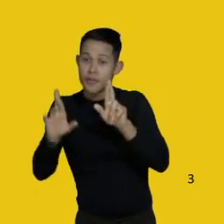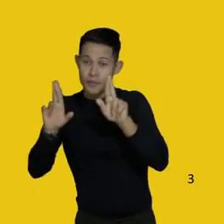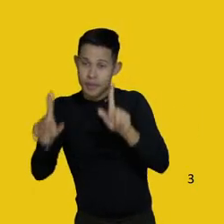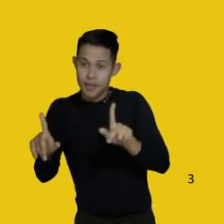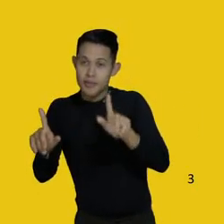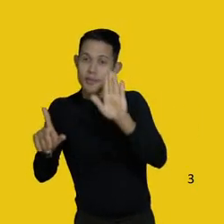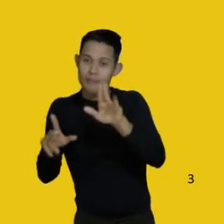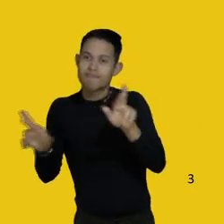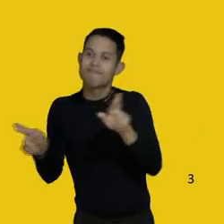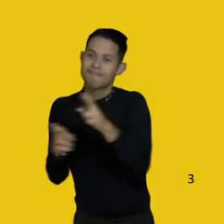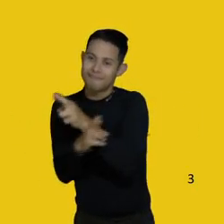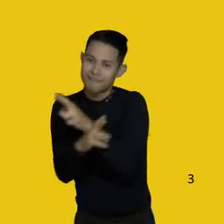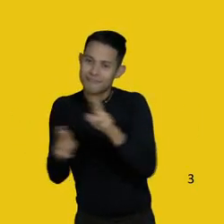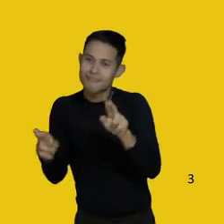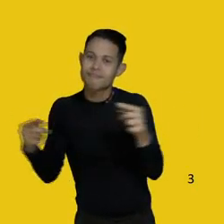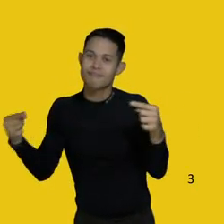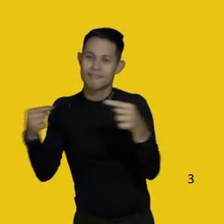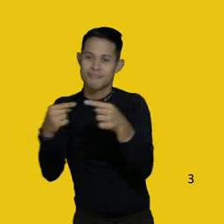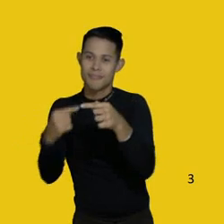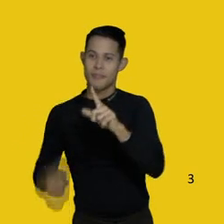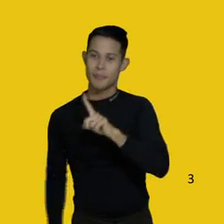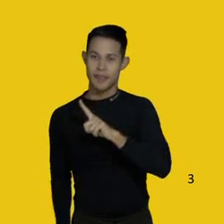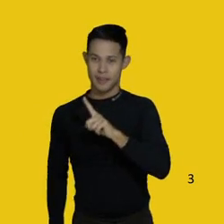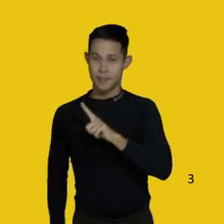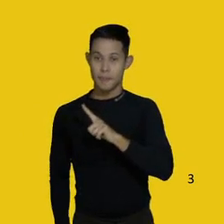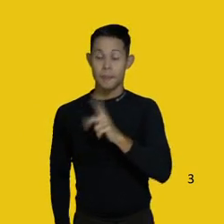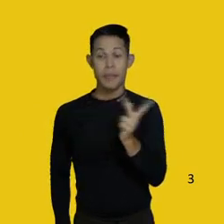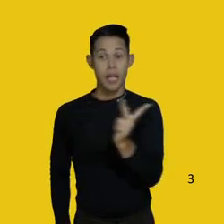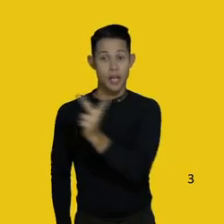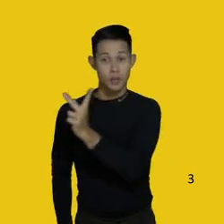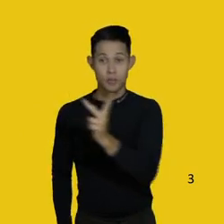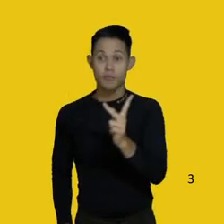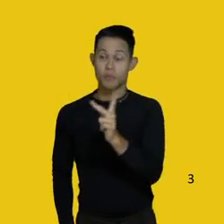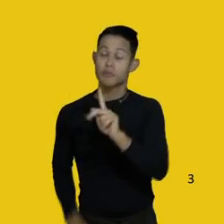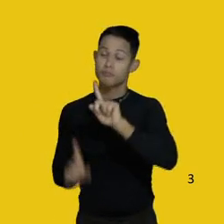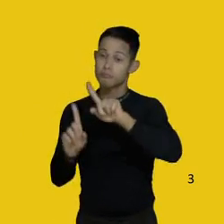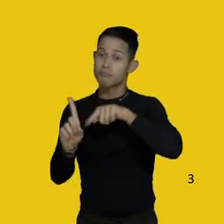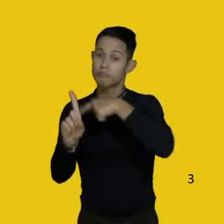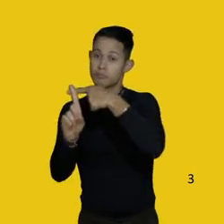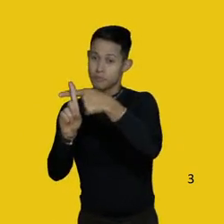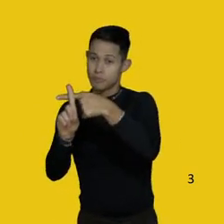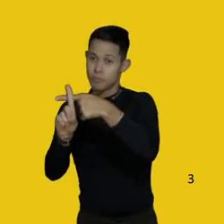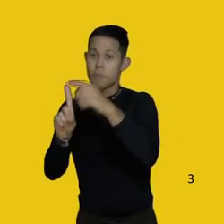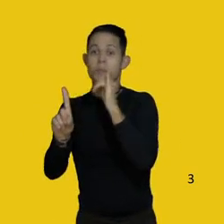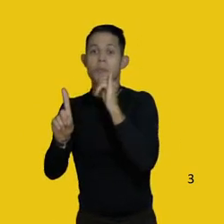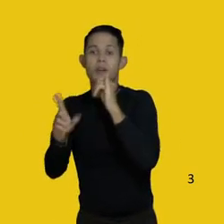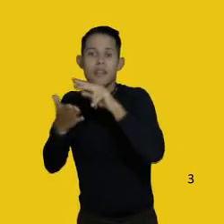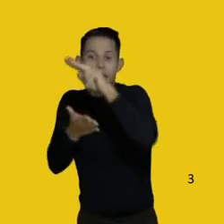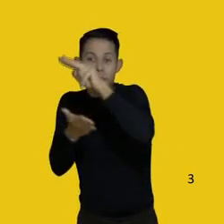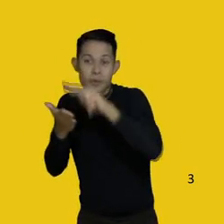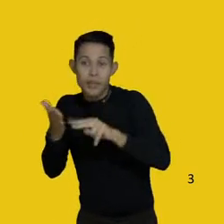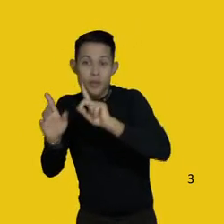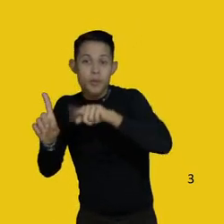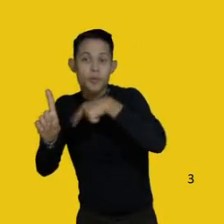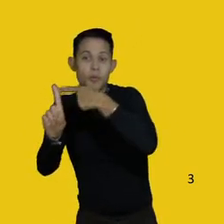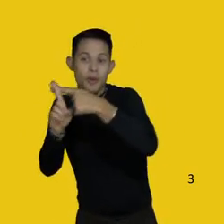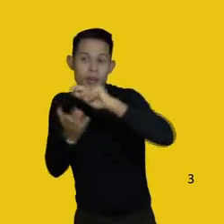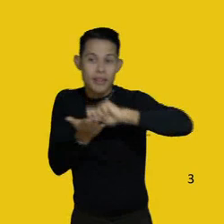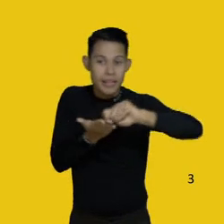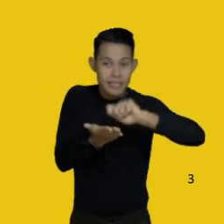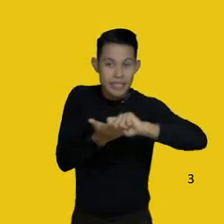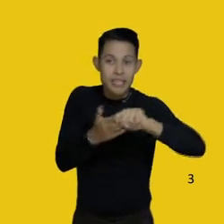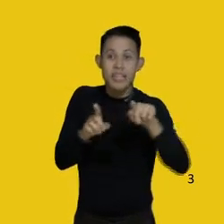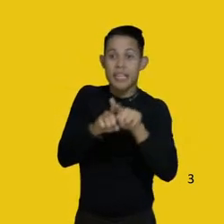relacionadas né E que as duas uma tem efeito positiva a leitura tem efeito positiva na escrita e a escrita